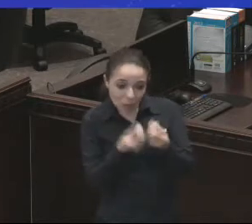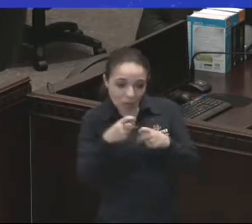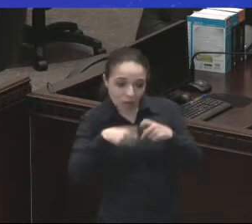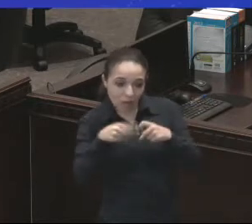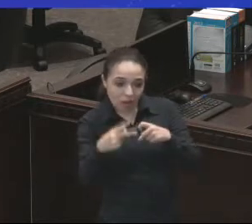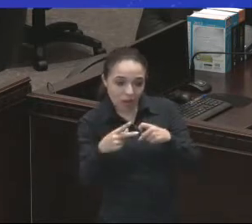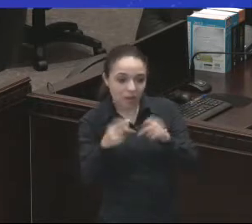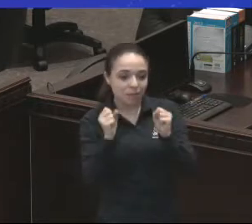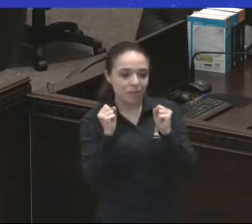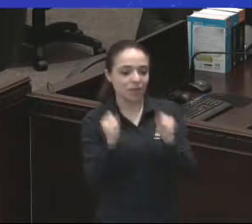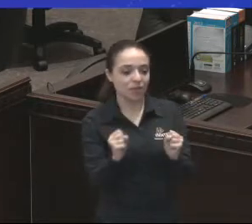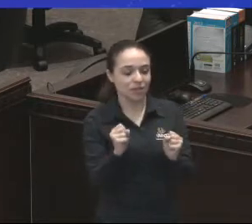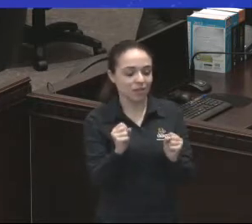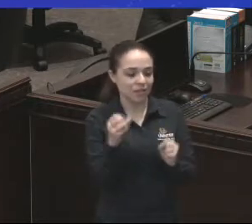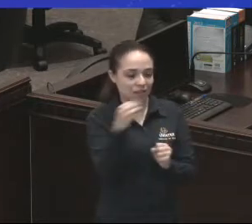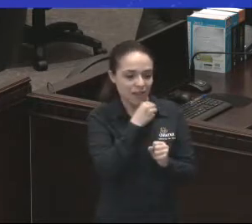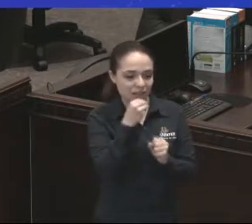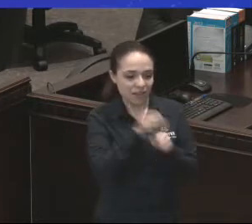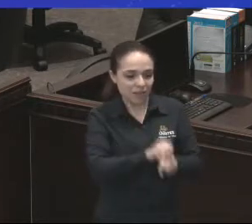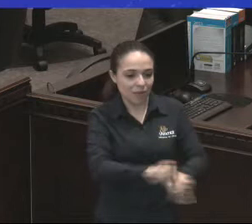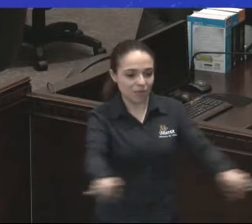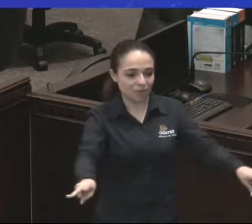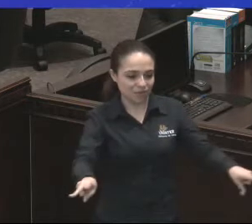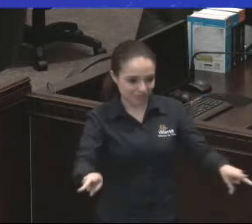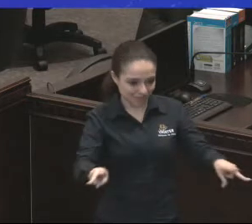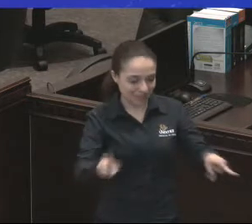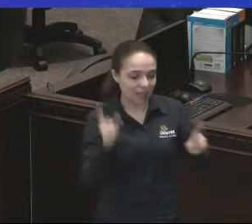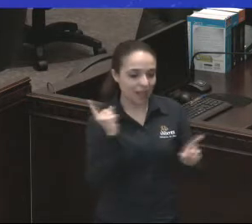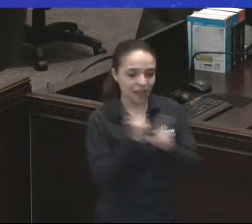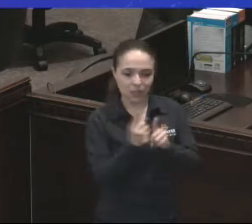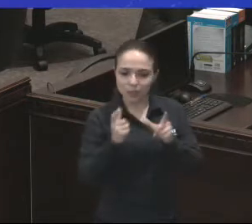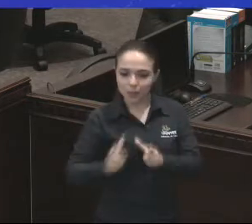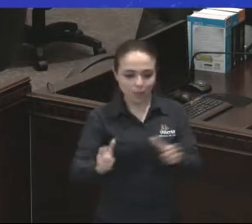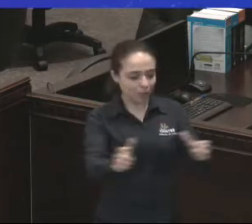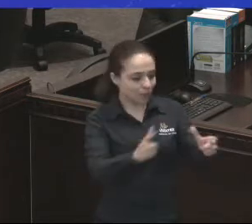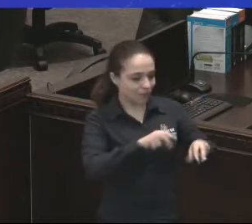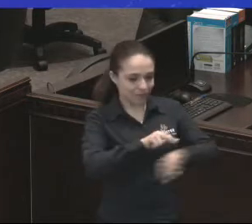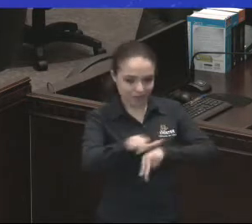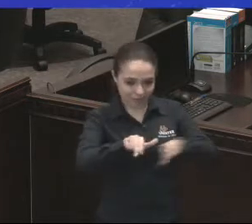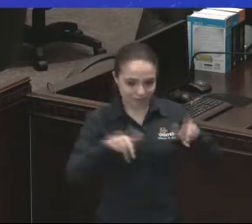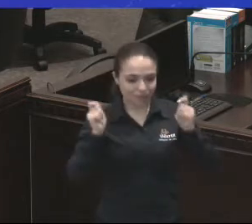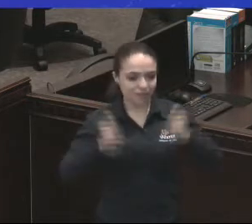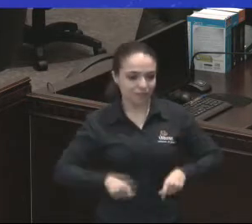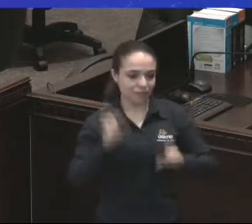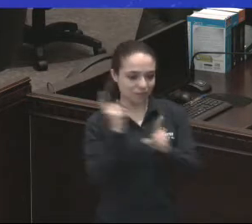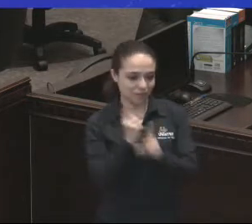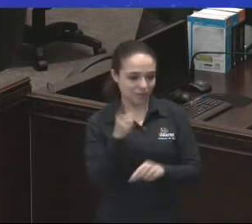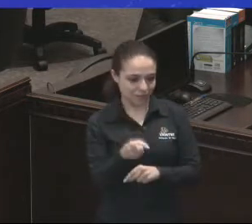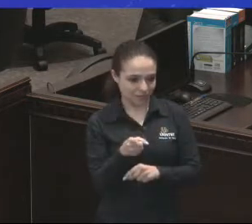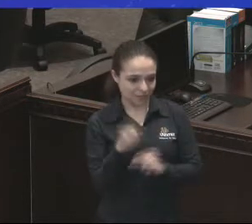em baixíssimas doses e são encontrados numa série de lugares. Vocês vão ver até alguns lugares